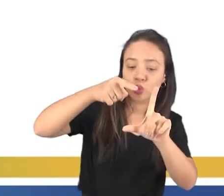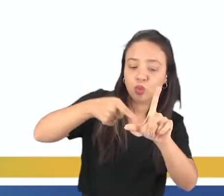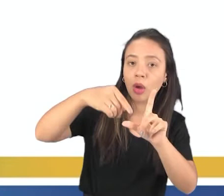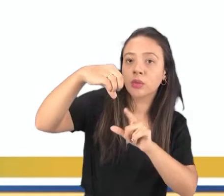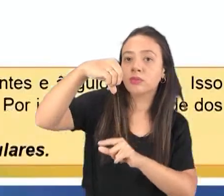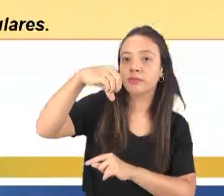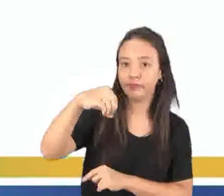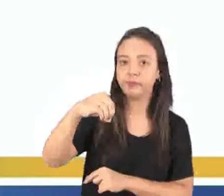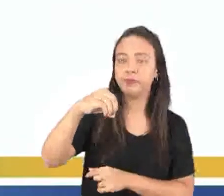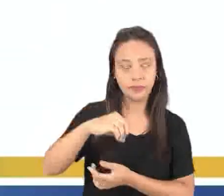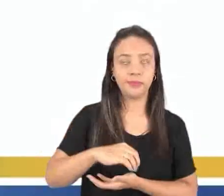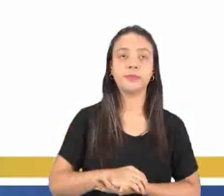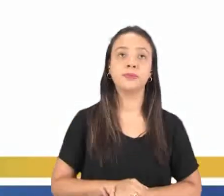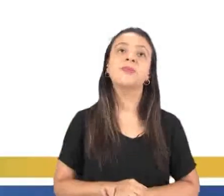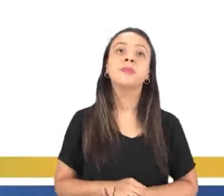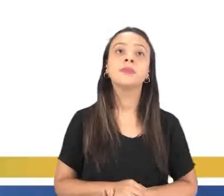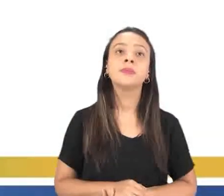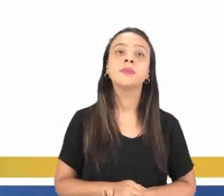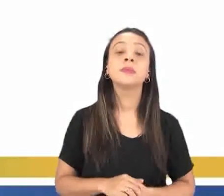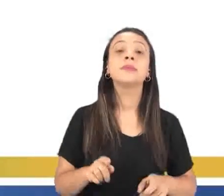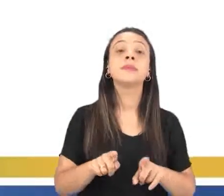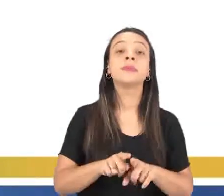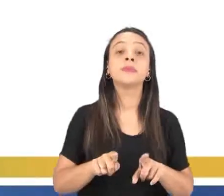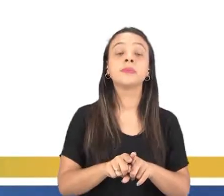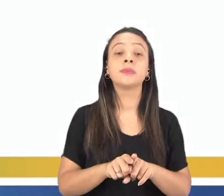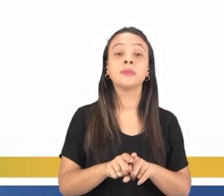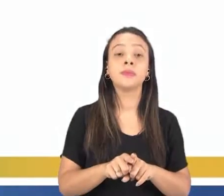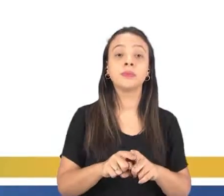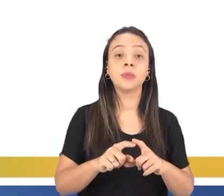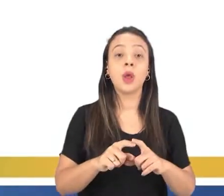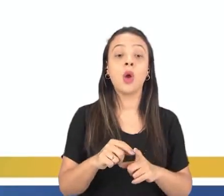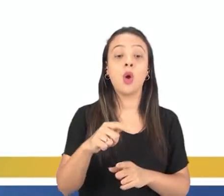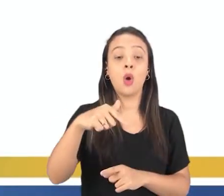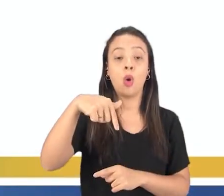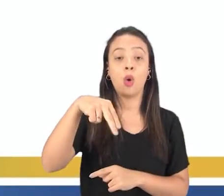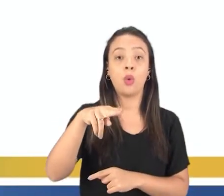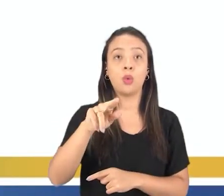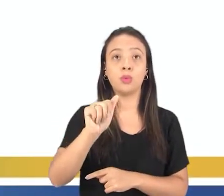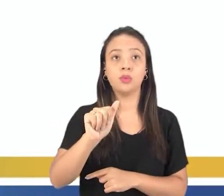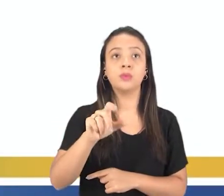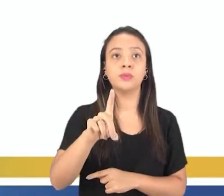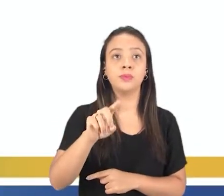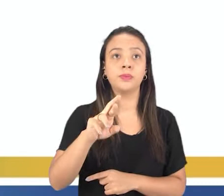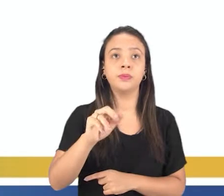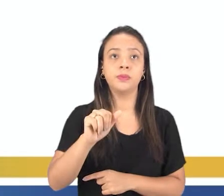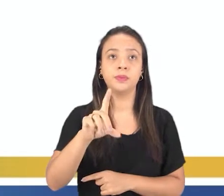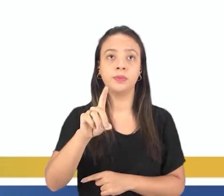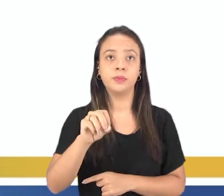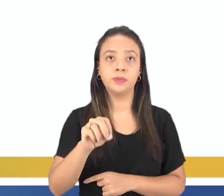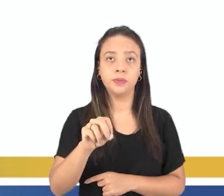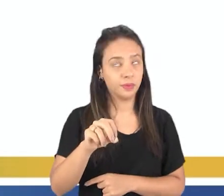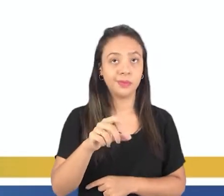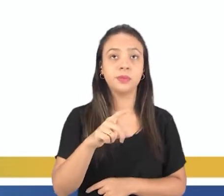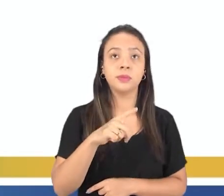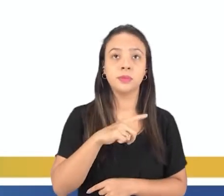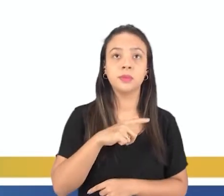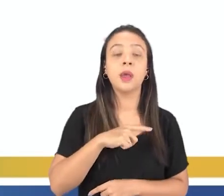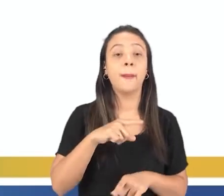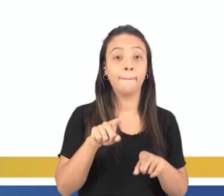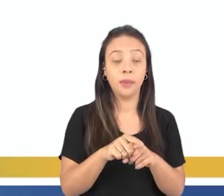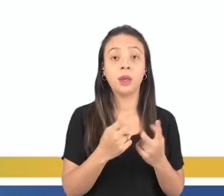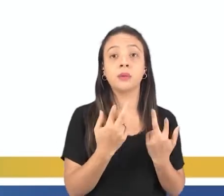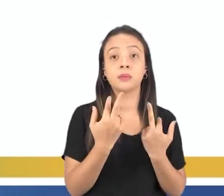bem. Os quadrados, pessoal, são paralelogramos que possuem lados congruentes e ângulos de 90